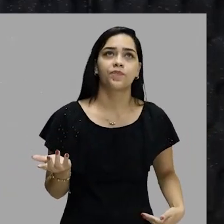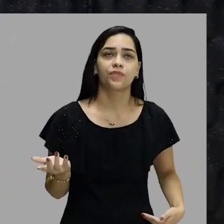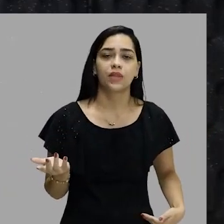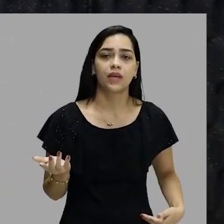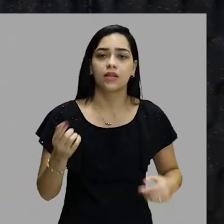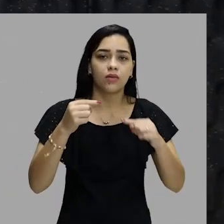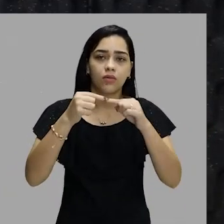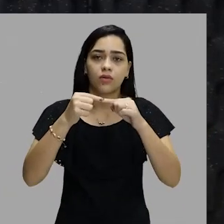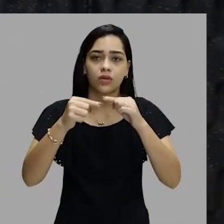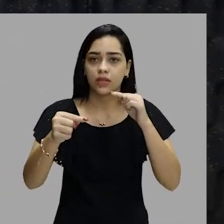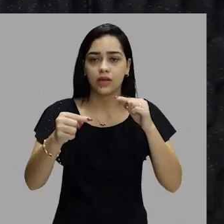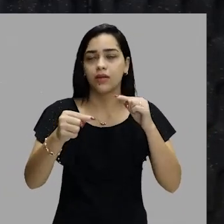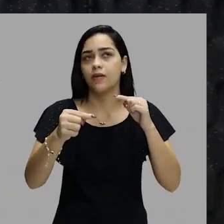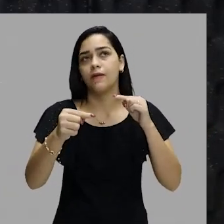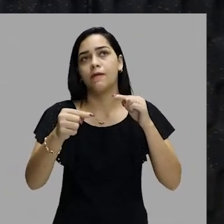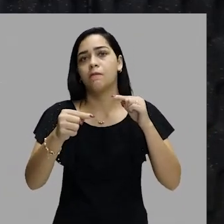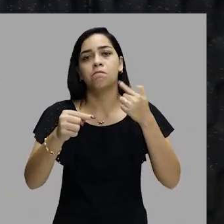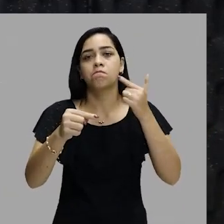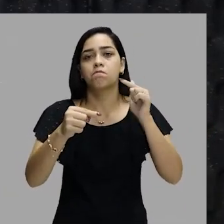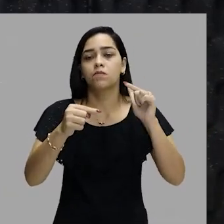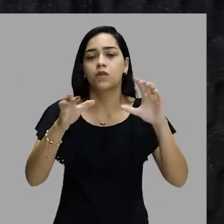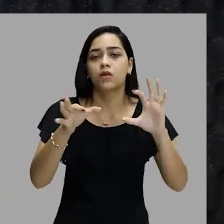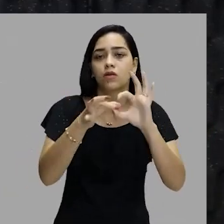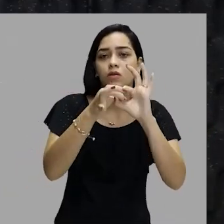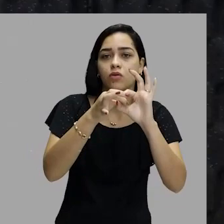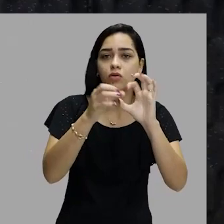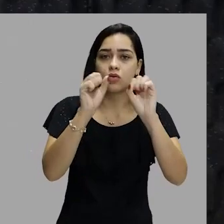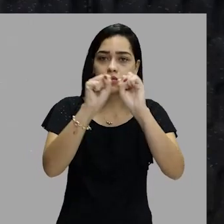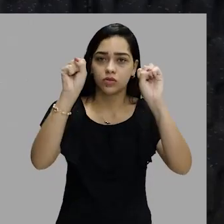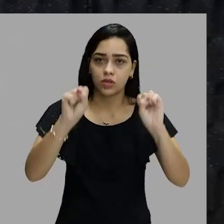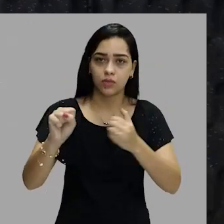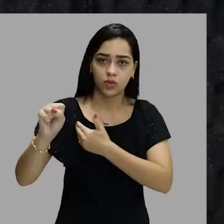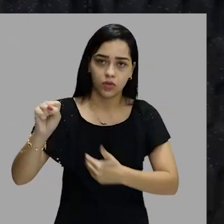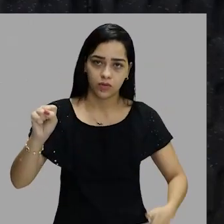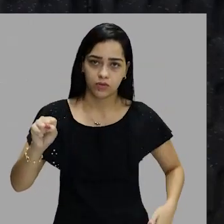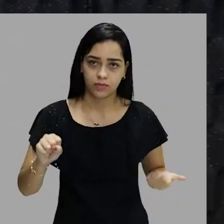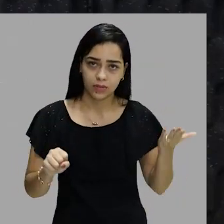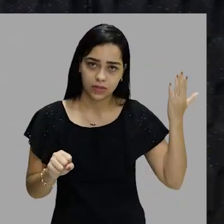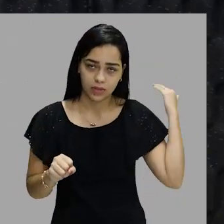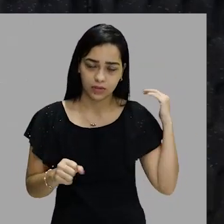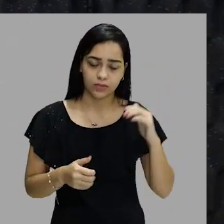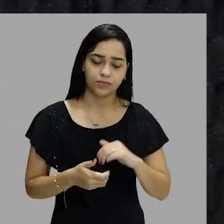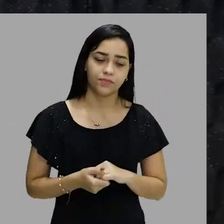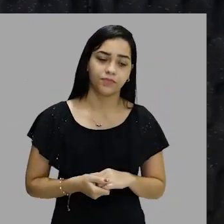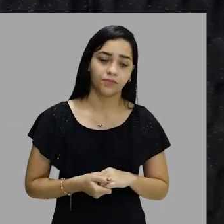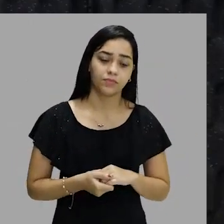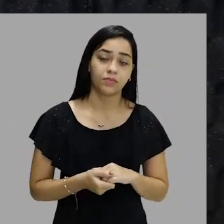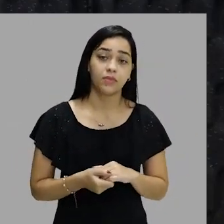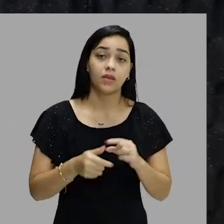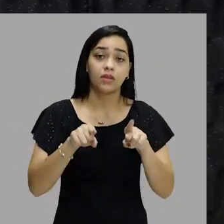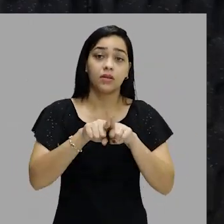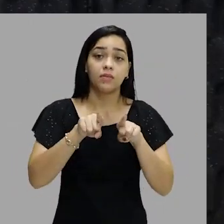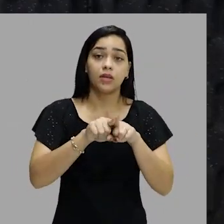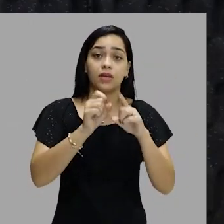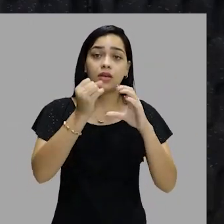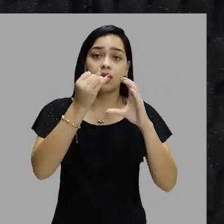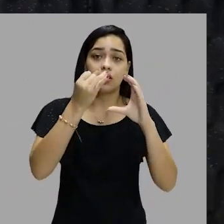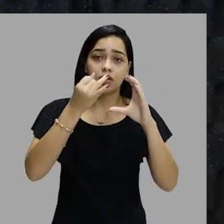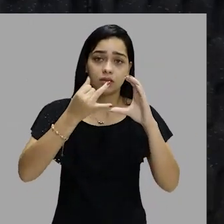não concordar, não ter alinhamento com o sistema de governo da época. E eu pedi a